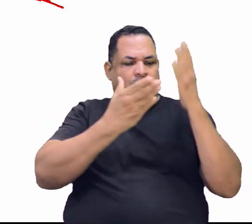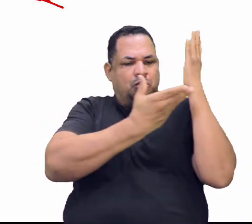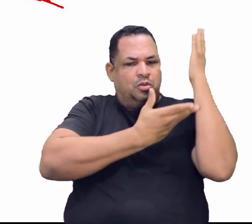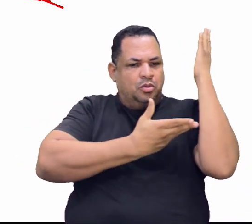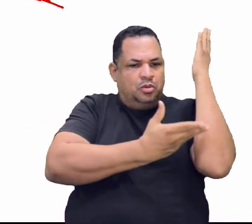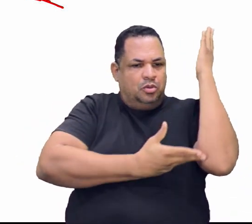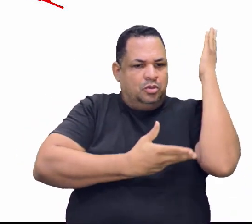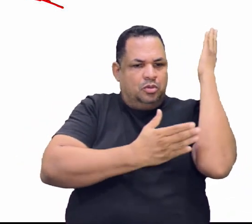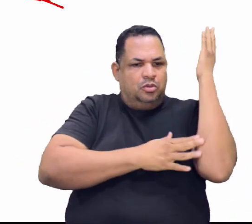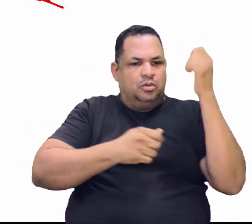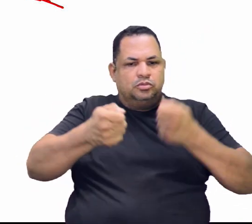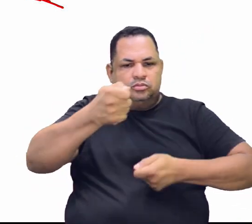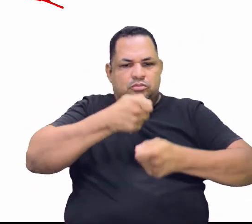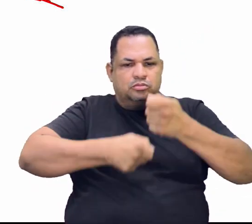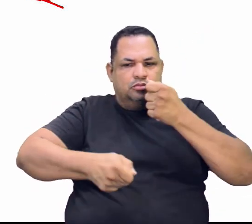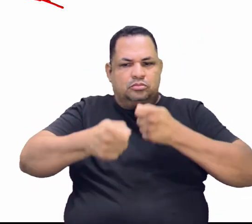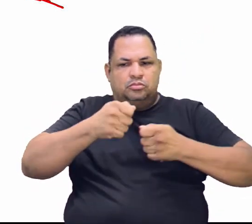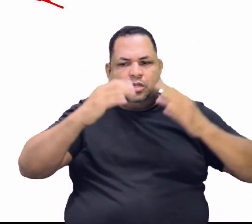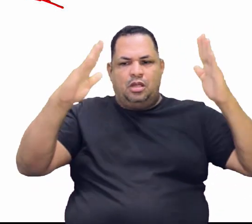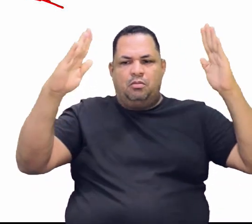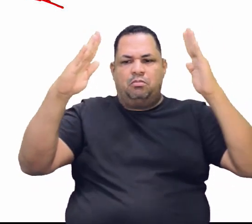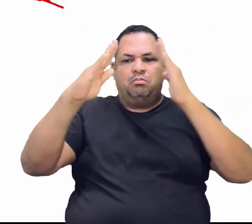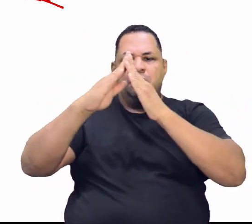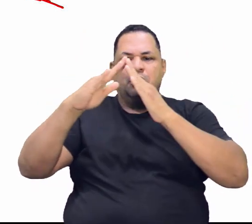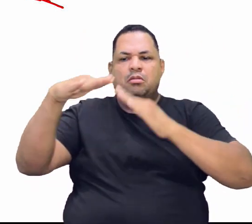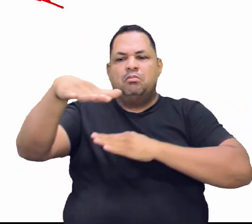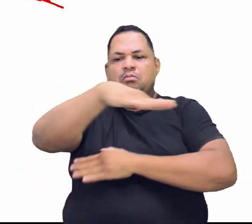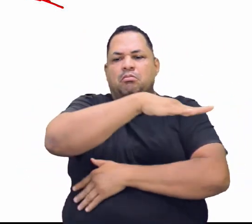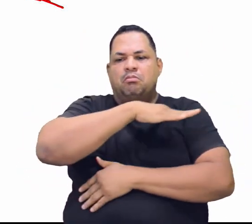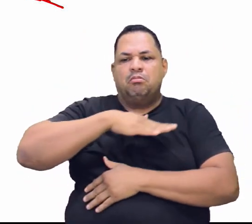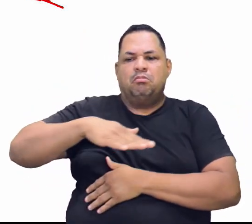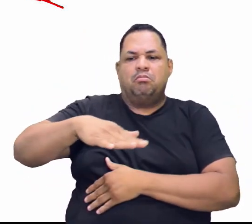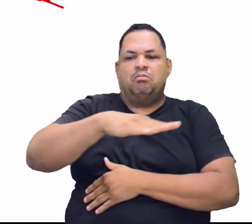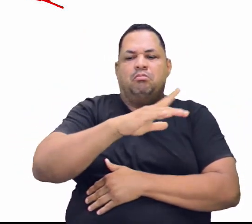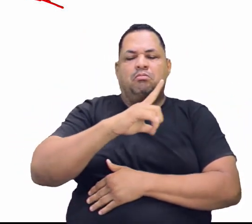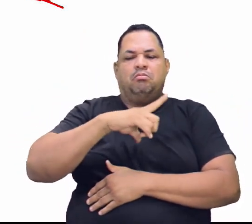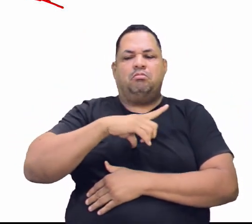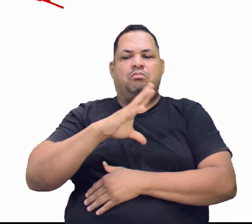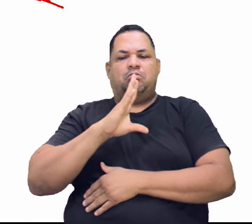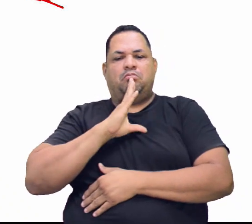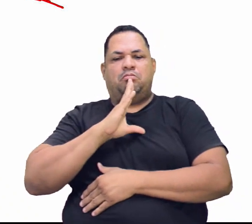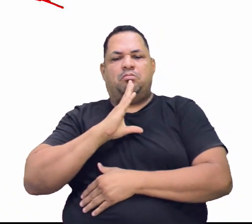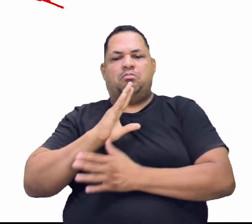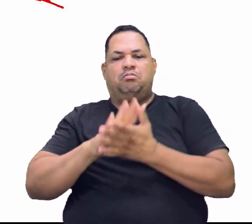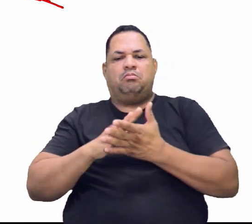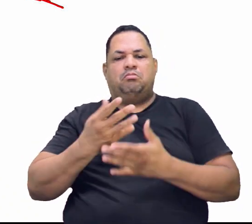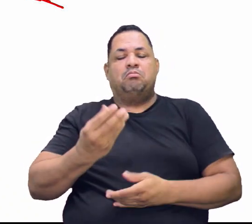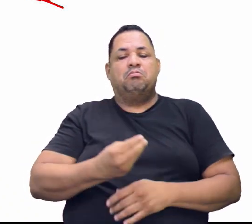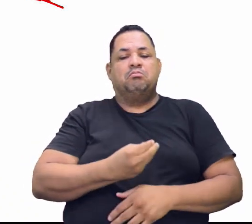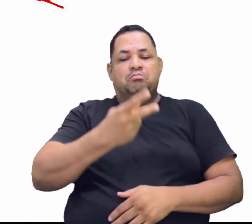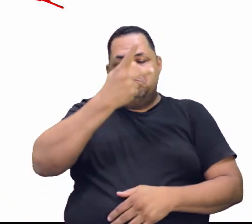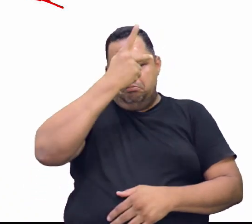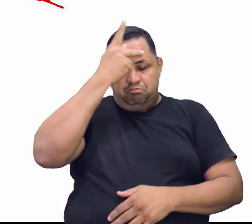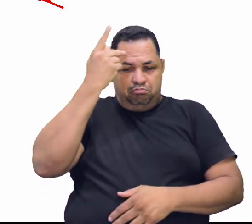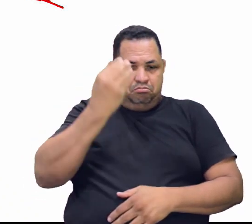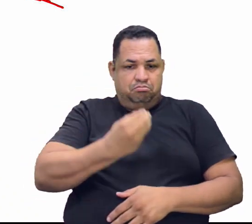e ali ele passou a administrar o barracão. Pode ter conhecimento, pessoa